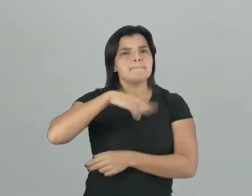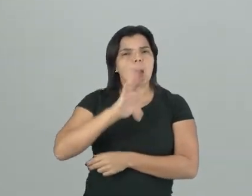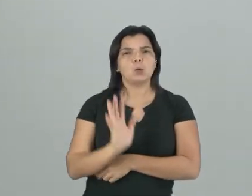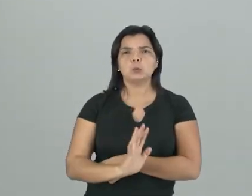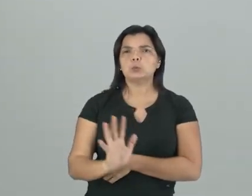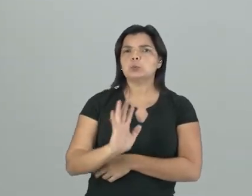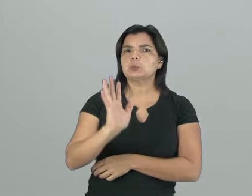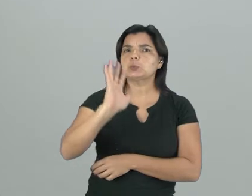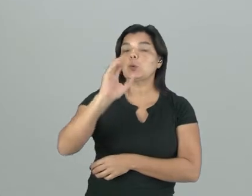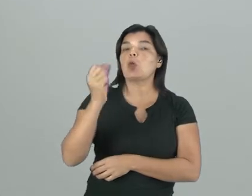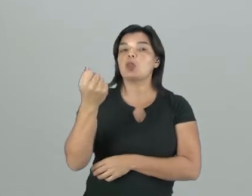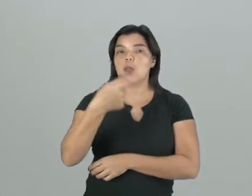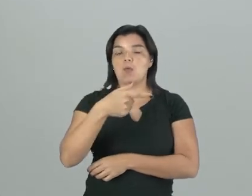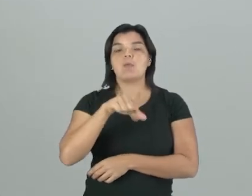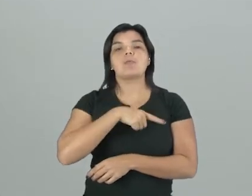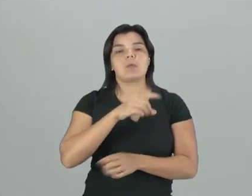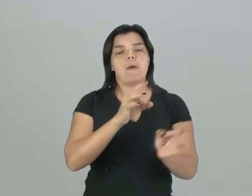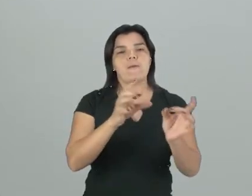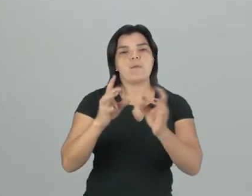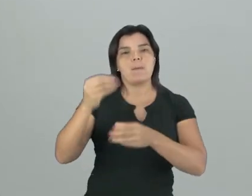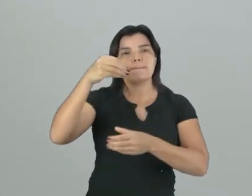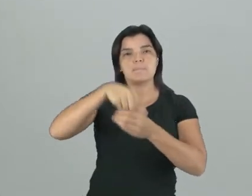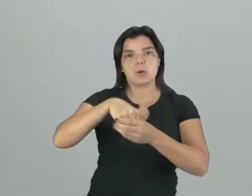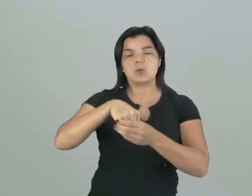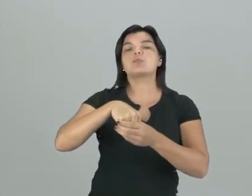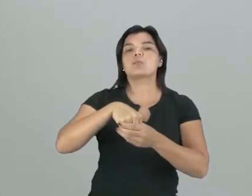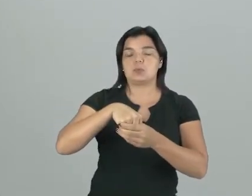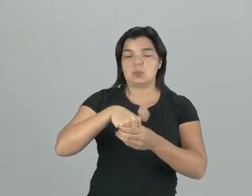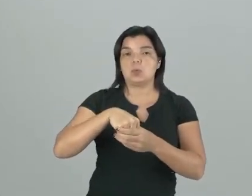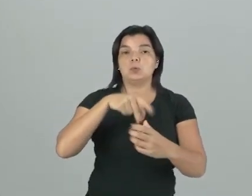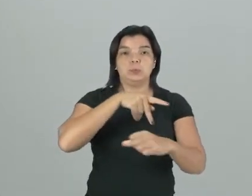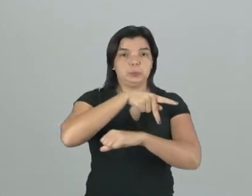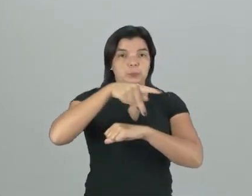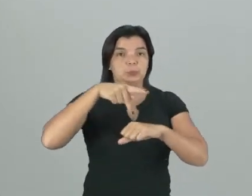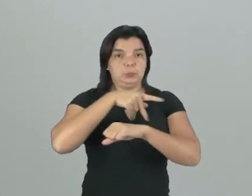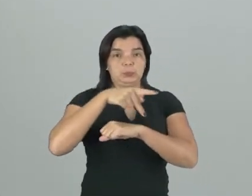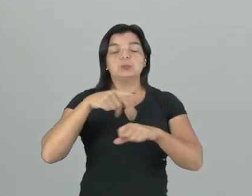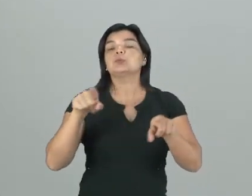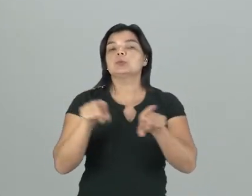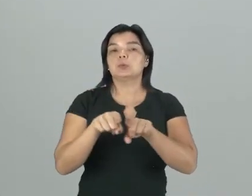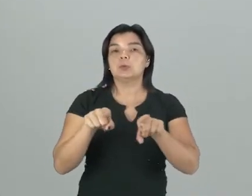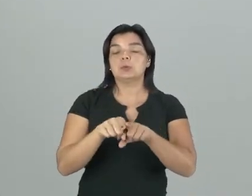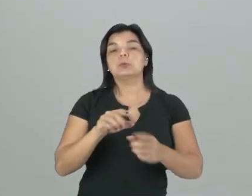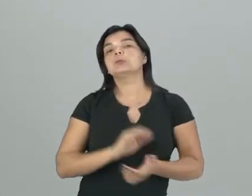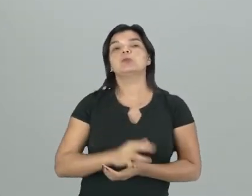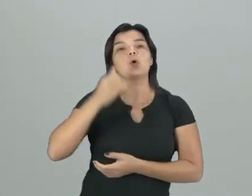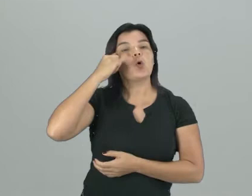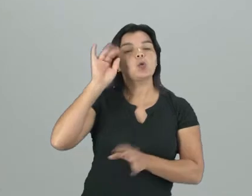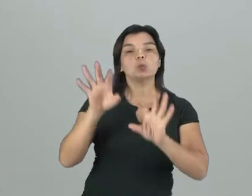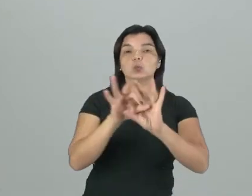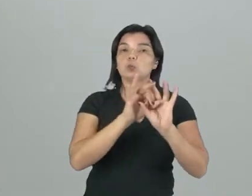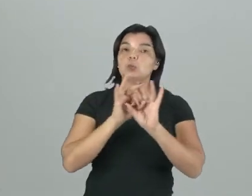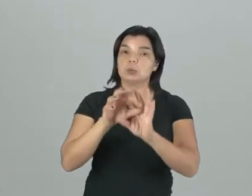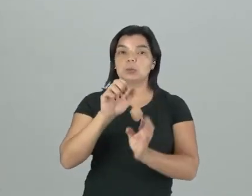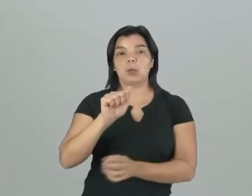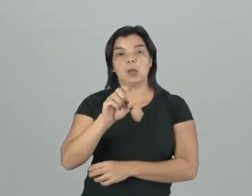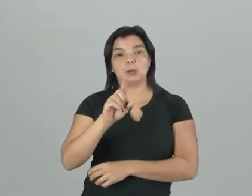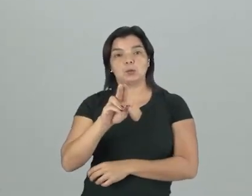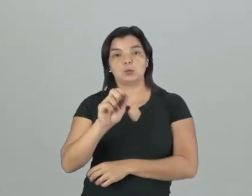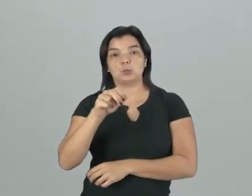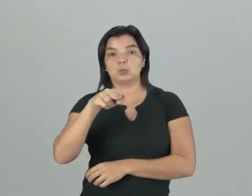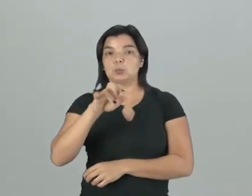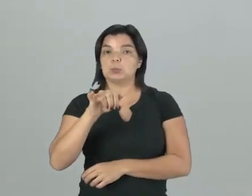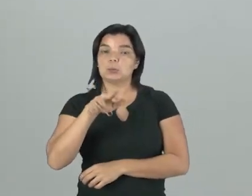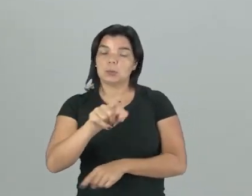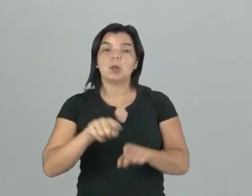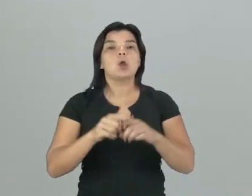mais caro do que aquilo que é comercializado internamente por esses países membros dentro de uma ideia de união aduaneira. Então,